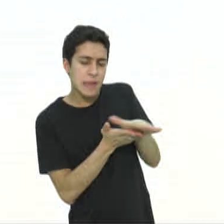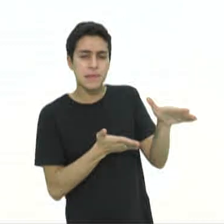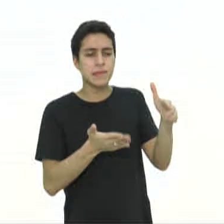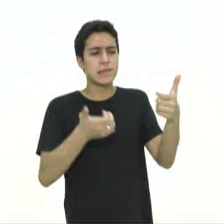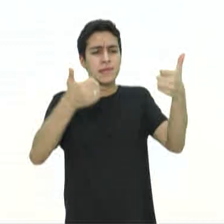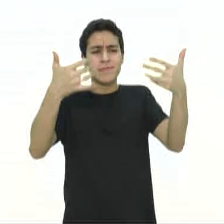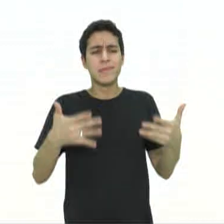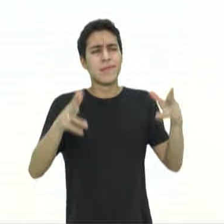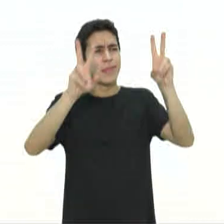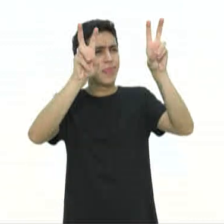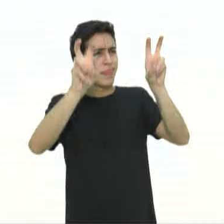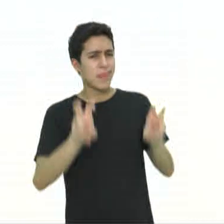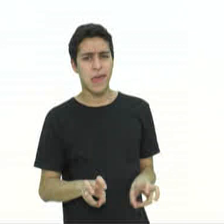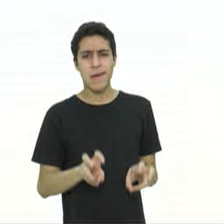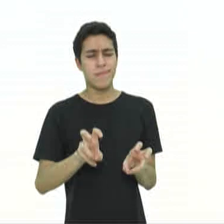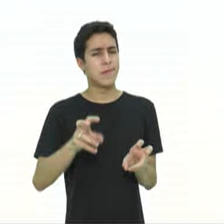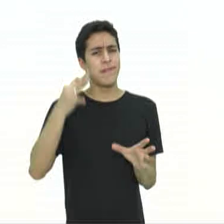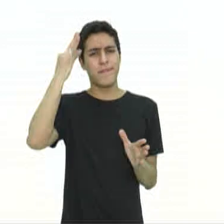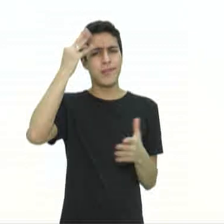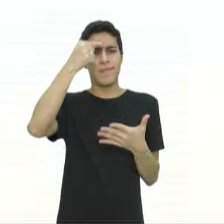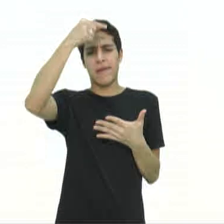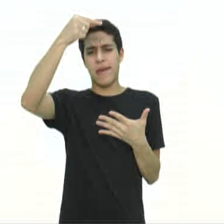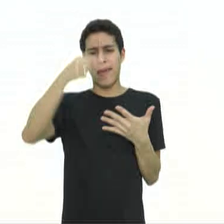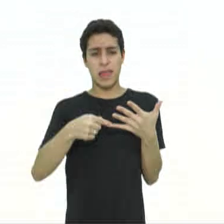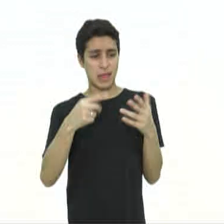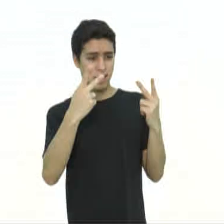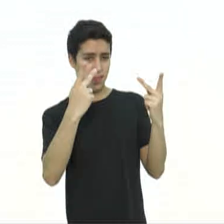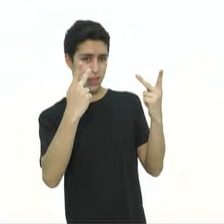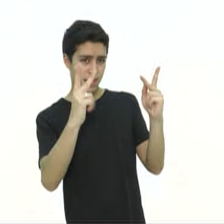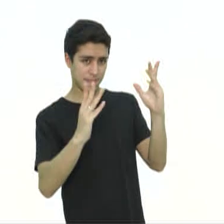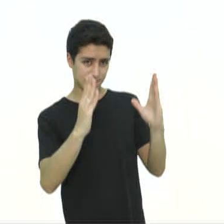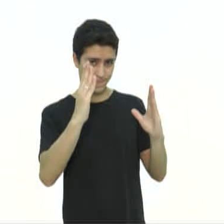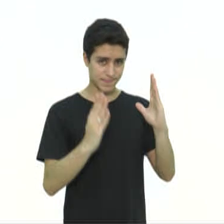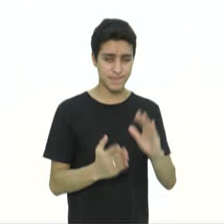quase todos os temas da filosofia para a sua época.